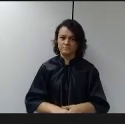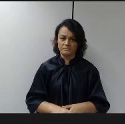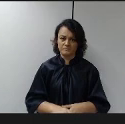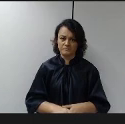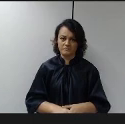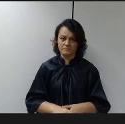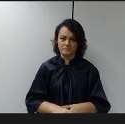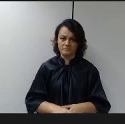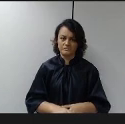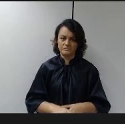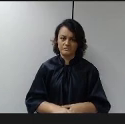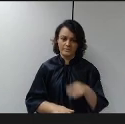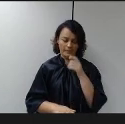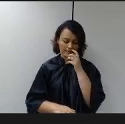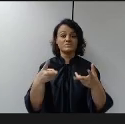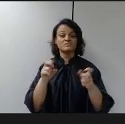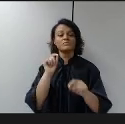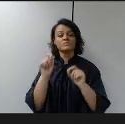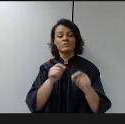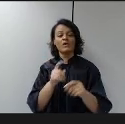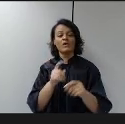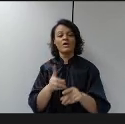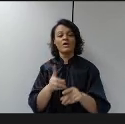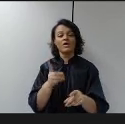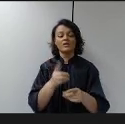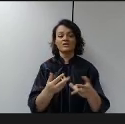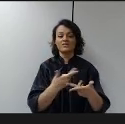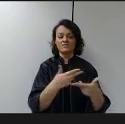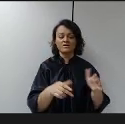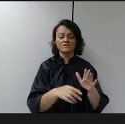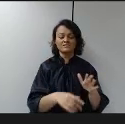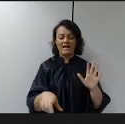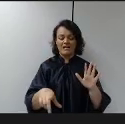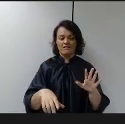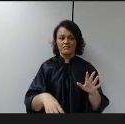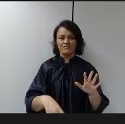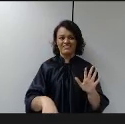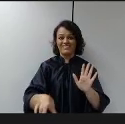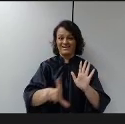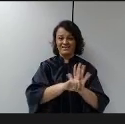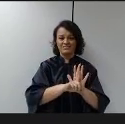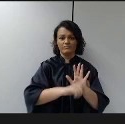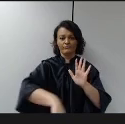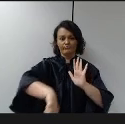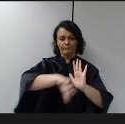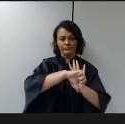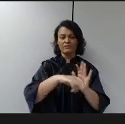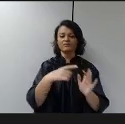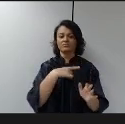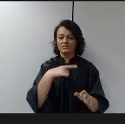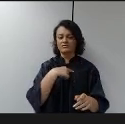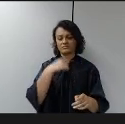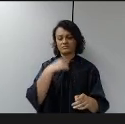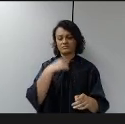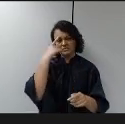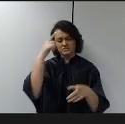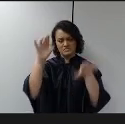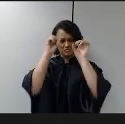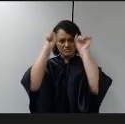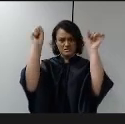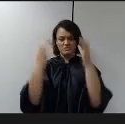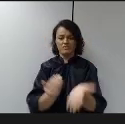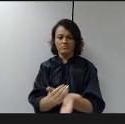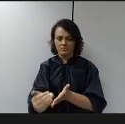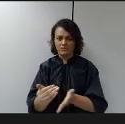dúvida que houve violação da cláusula de barreira prevista no edital pelo Tribunal de Origem. O concurso